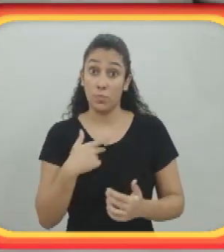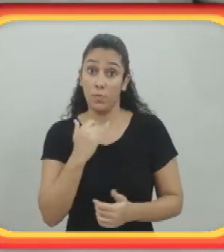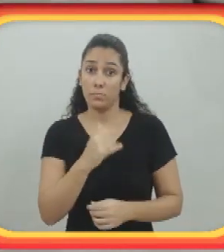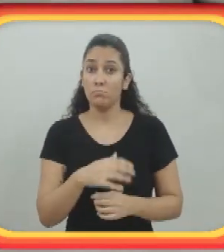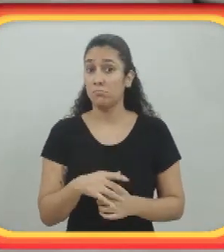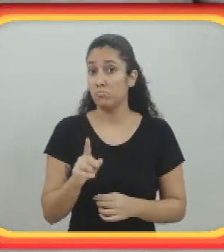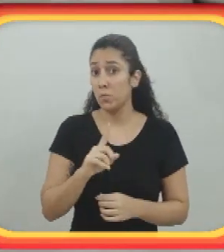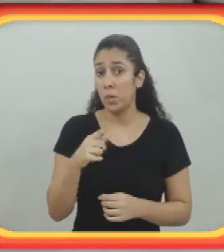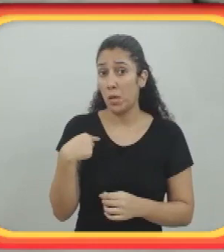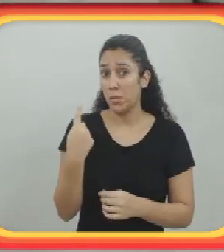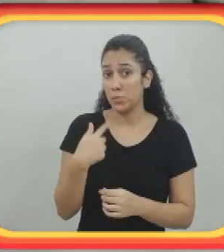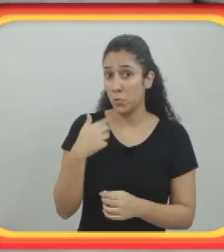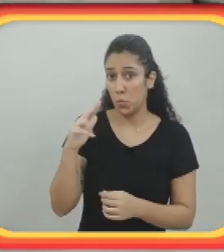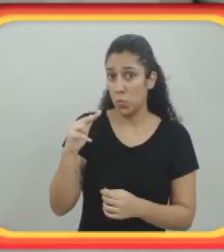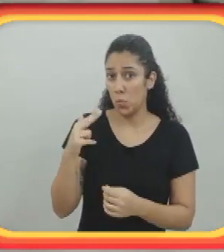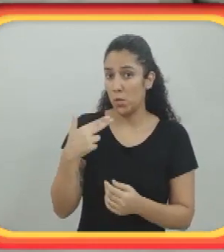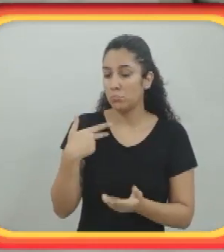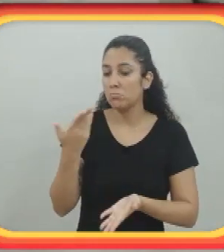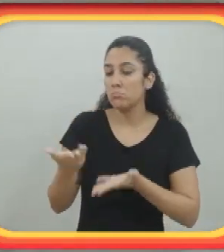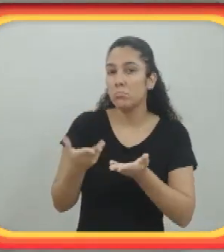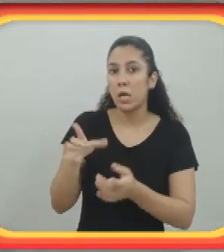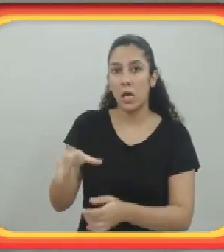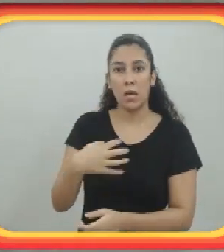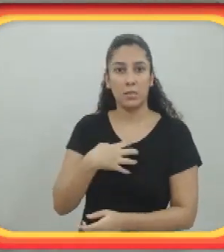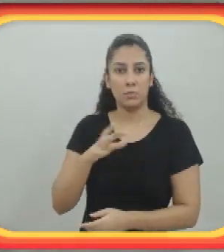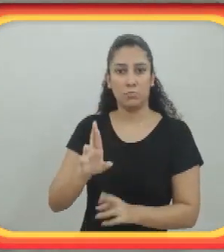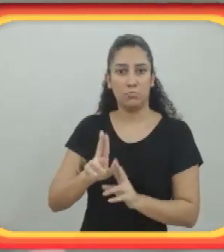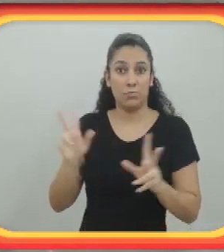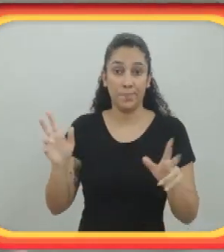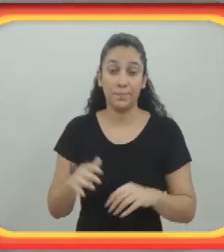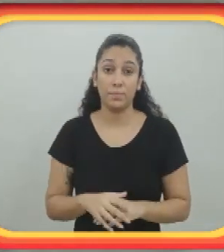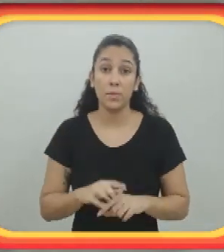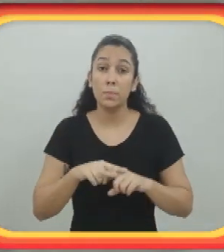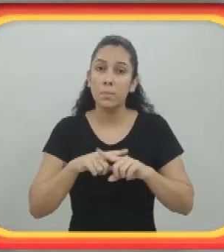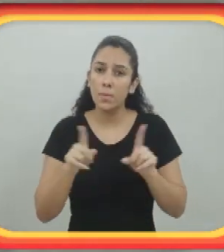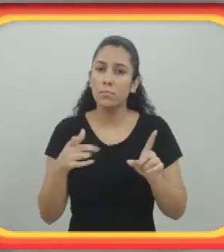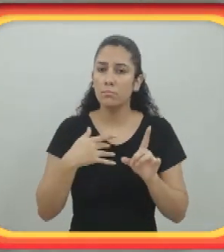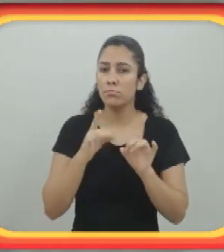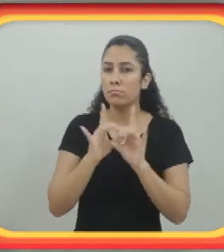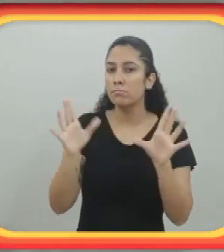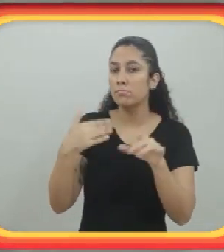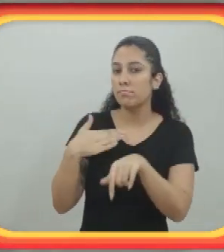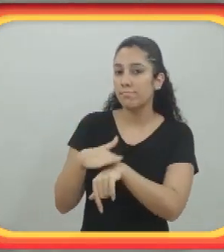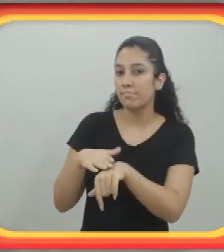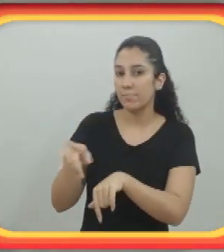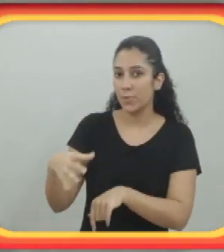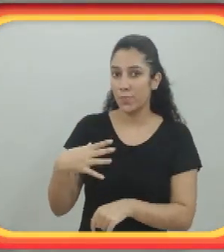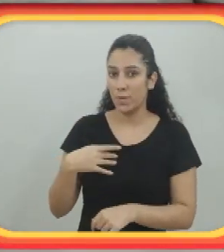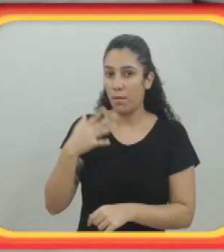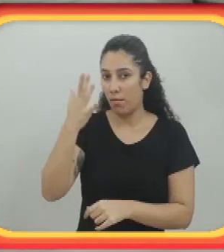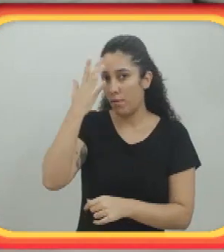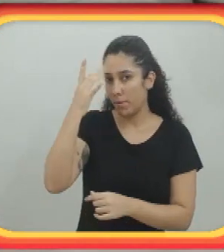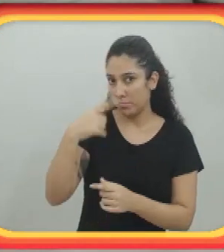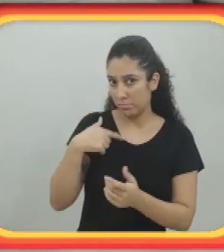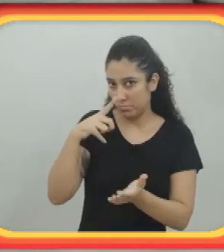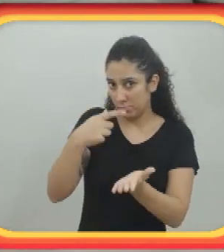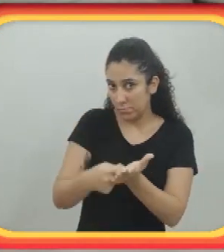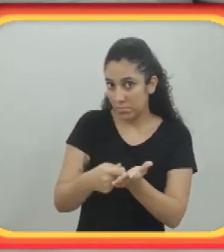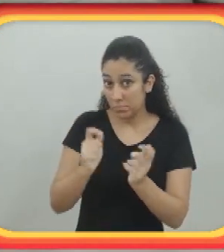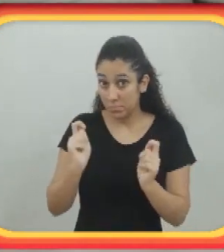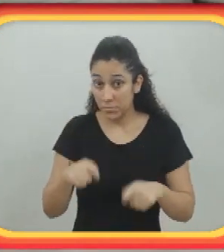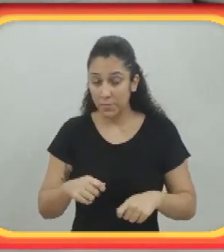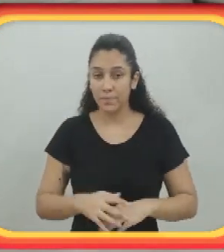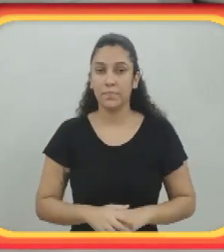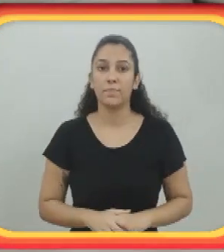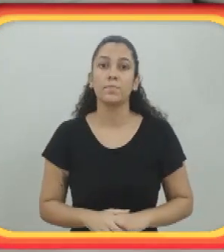aí ele achou por bem a gente se apresentar à turma. Olha, se vocês quiserem, né, a gente tira o Lucas, né,